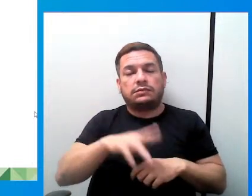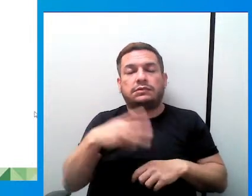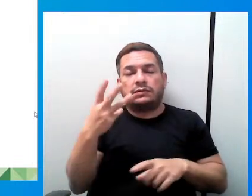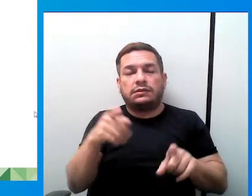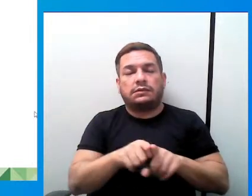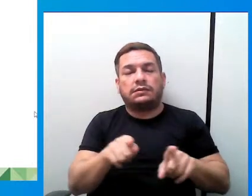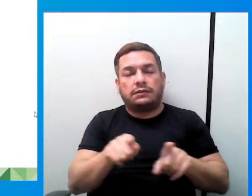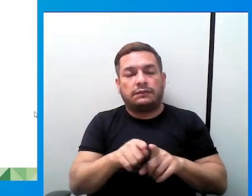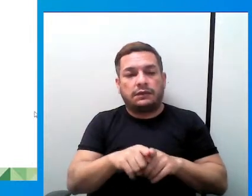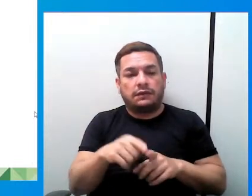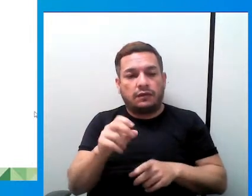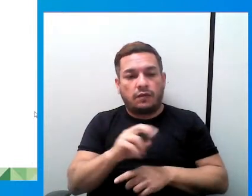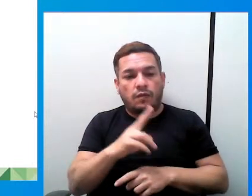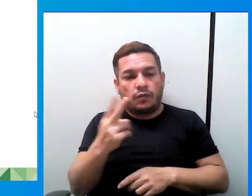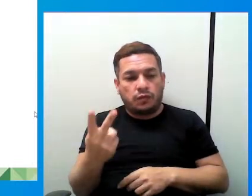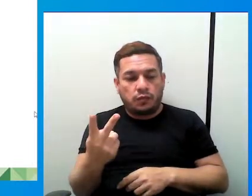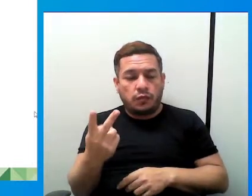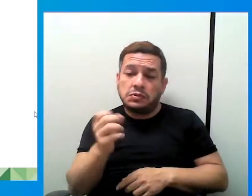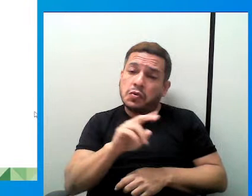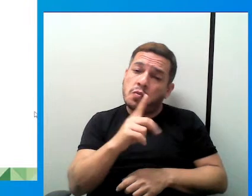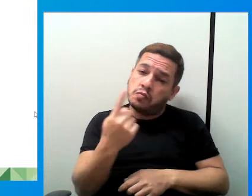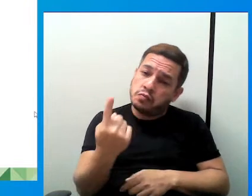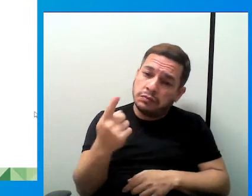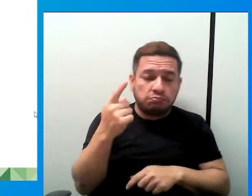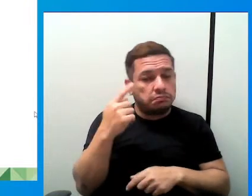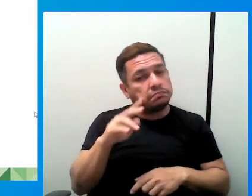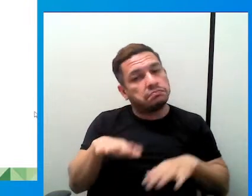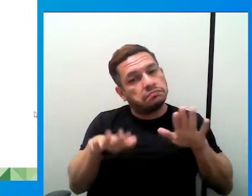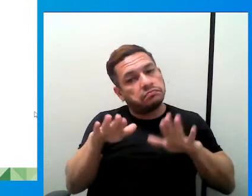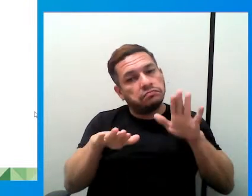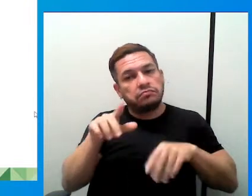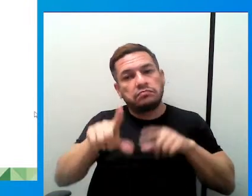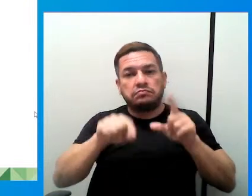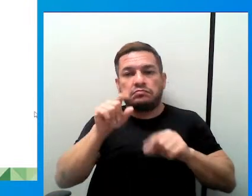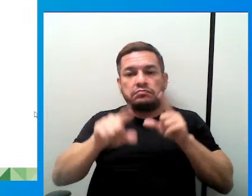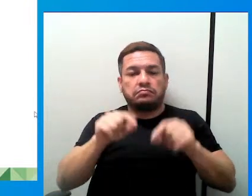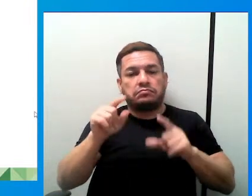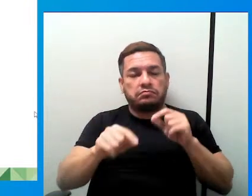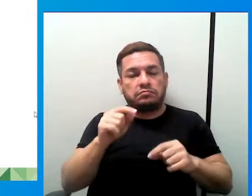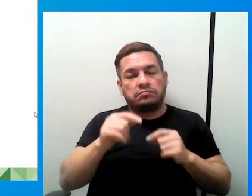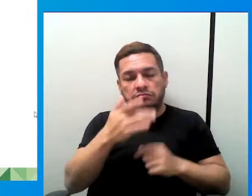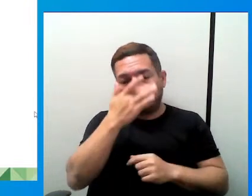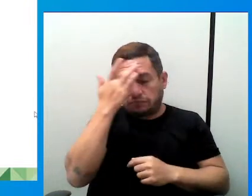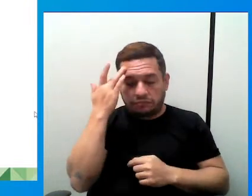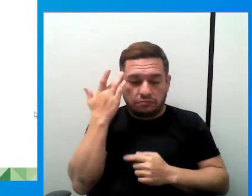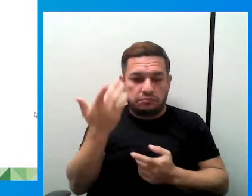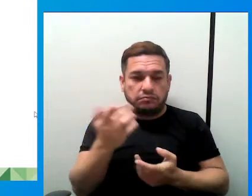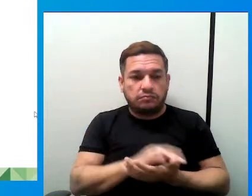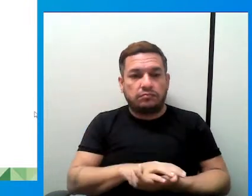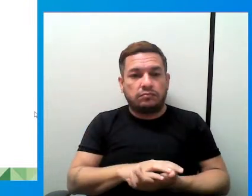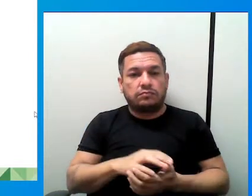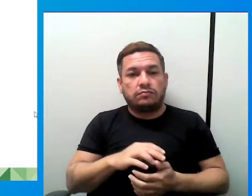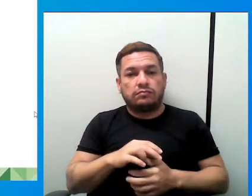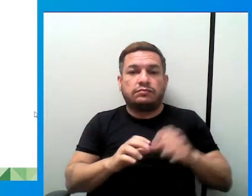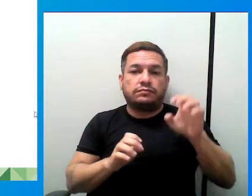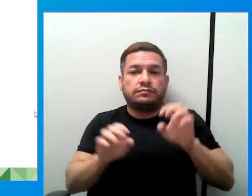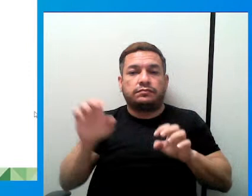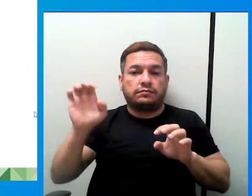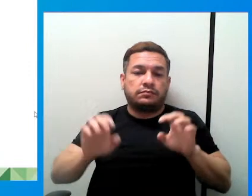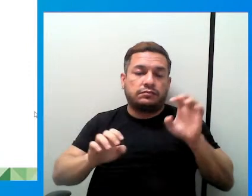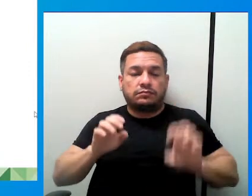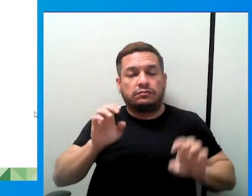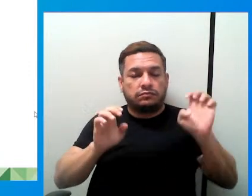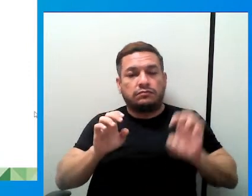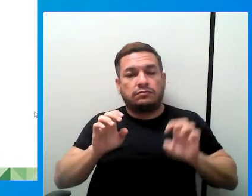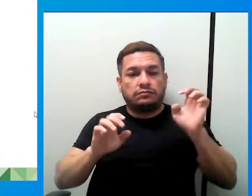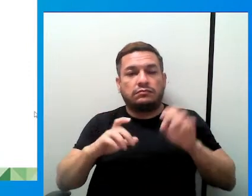pode fazer uso de duas ou de apenas uma. Vai depender de como é que isso é pensado dentro dos currículos. Do lado esquerdo, nós temos os componentes